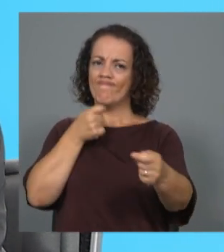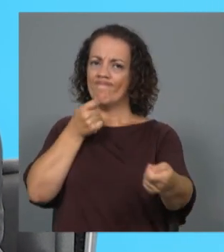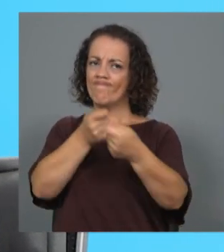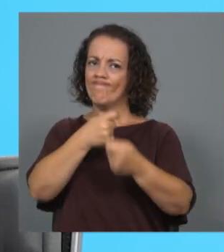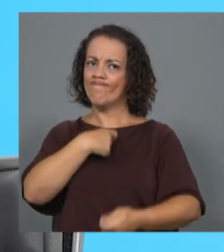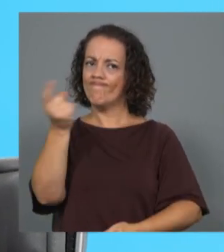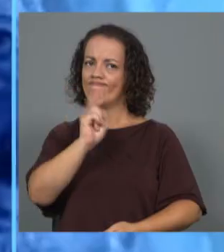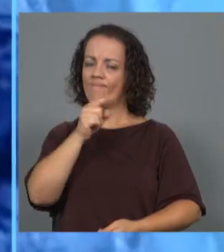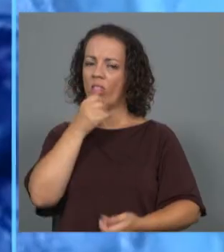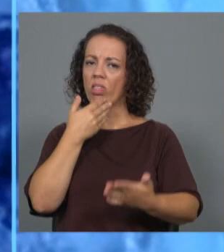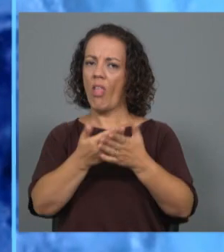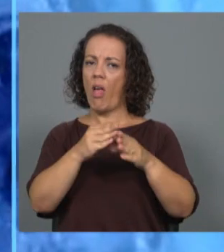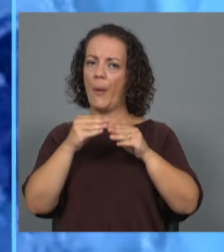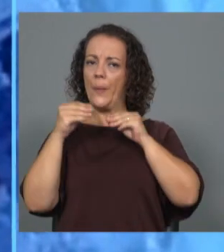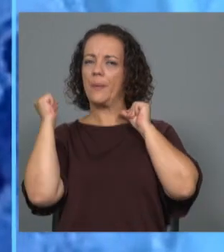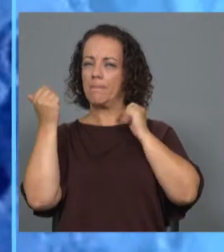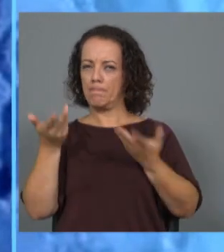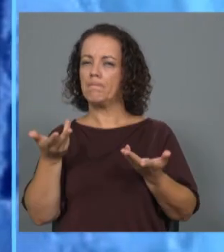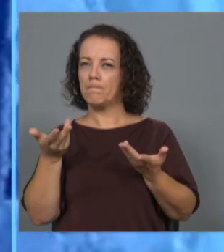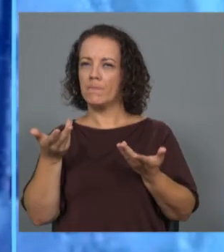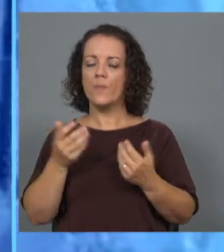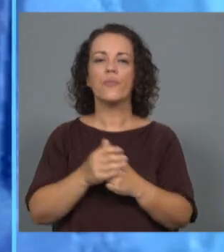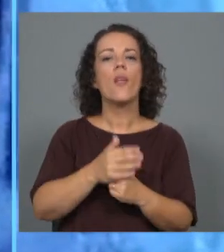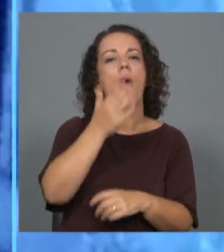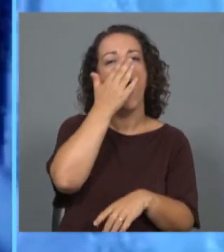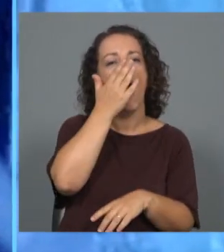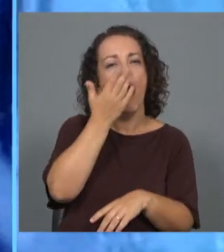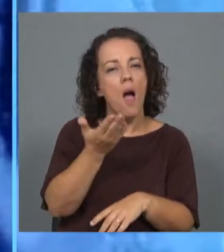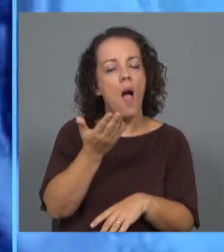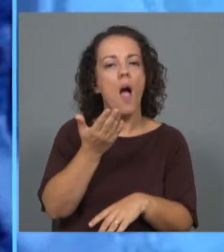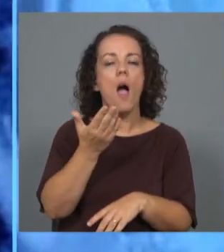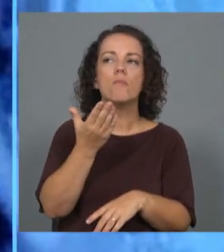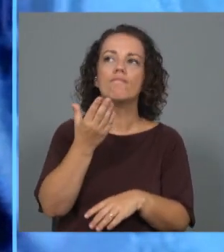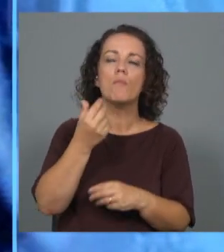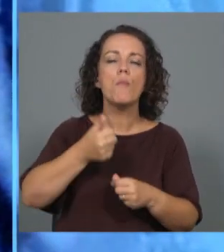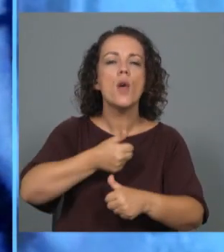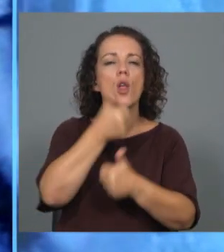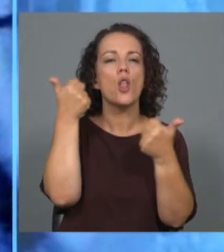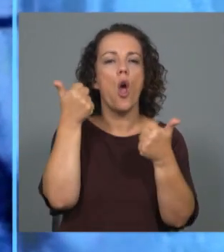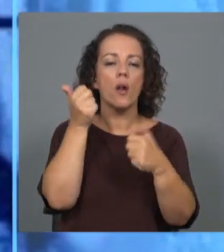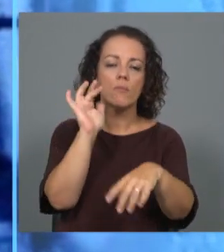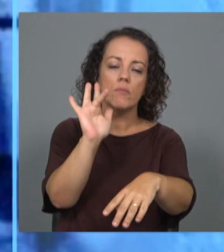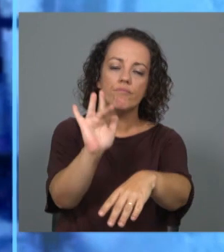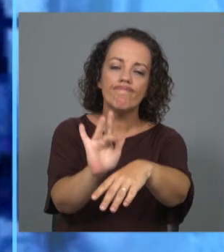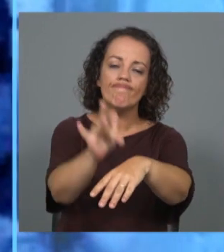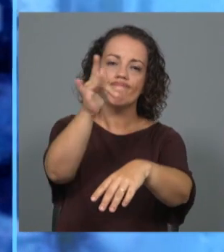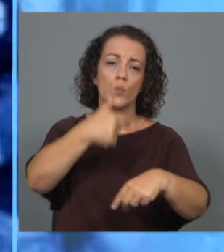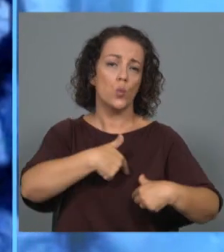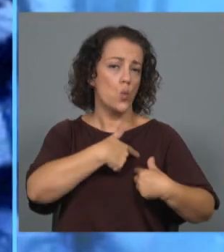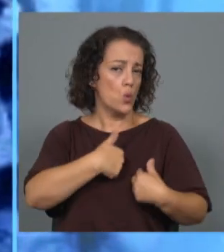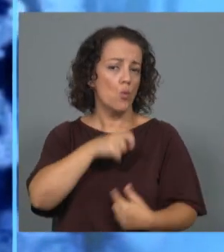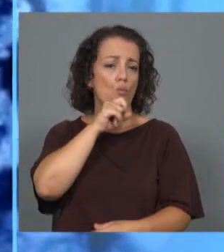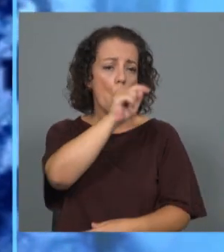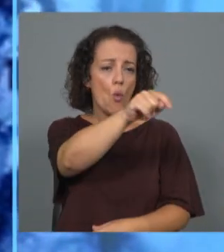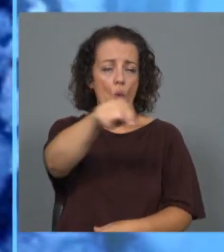seja, pelo que percebo, a forma mais eficaz de anúncio e de tocar o coração do outro, que até pode ter sensibilidades